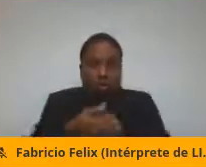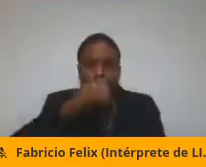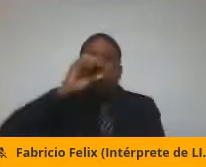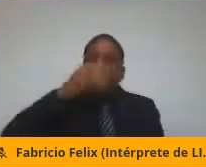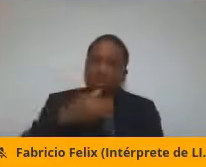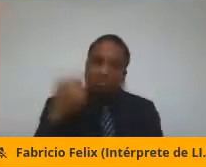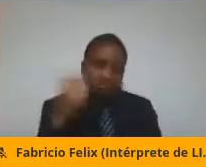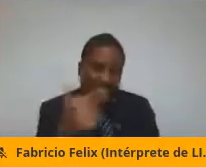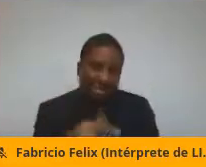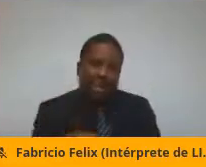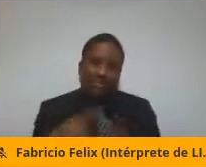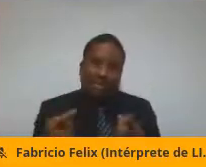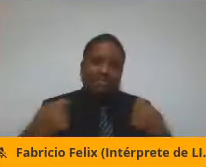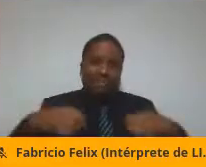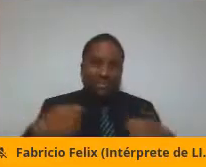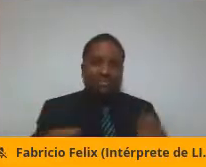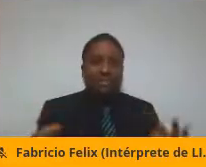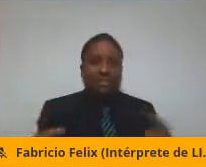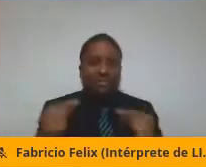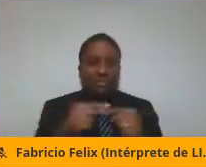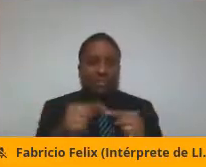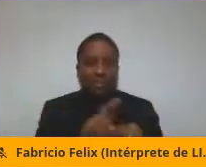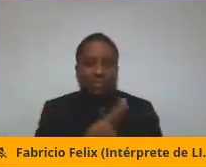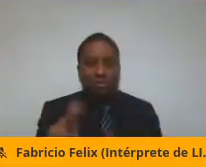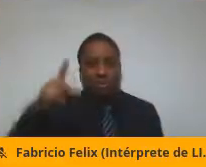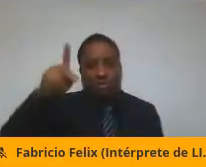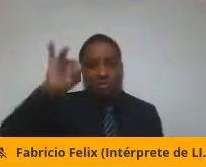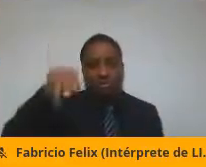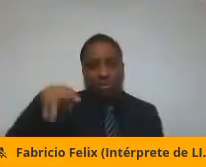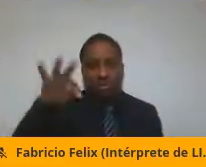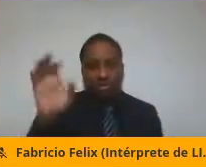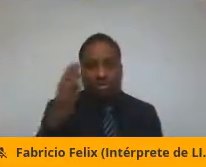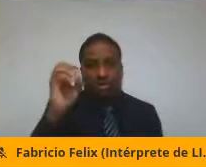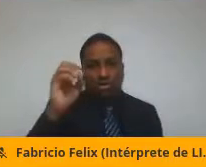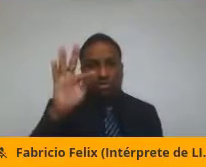of Science, então a gente tem que brindar um pouquinho.